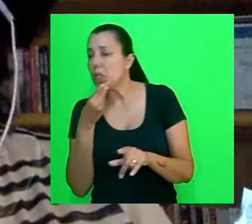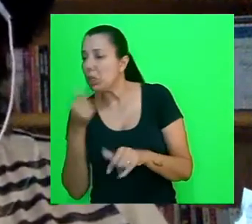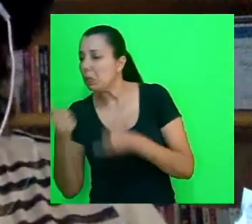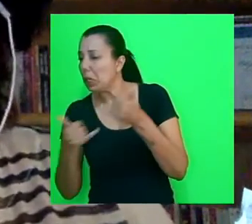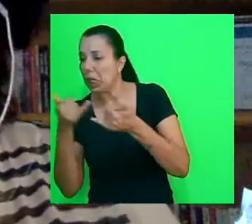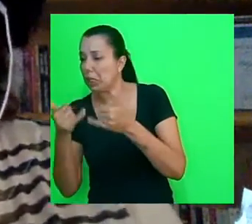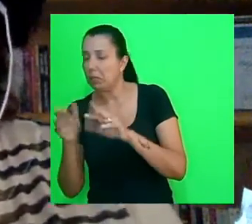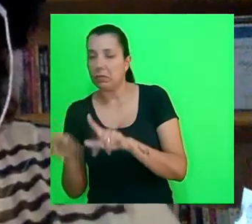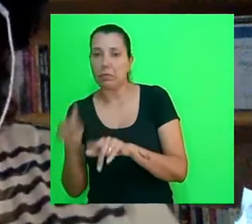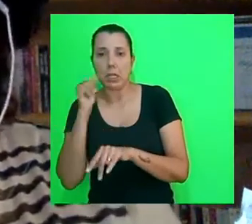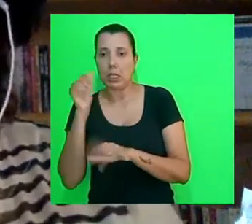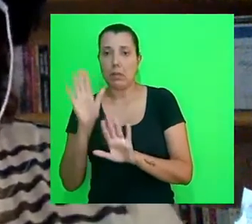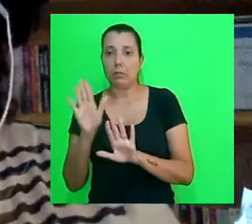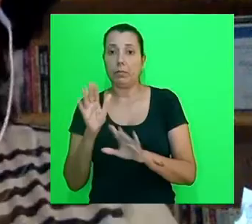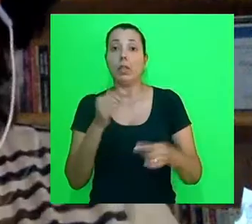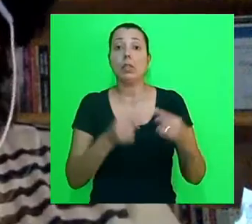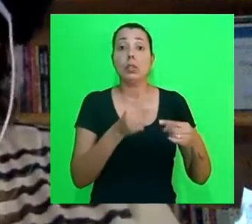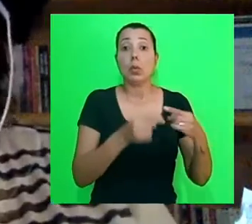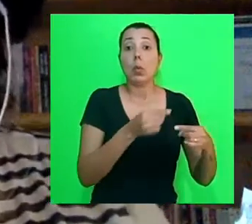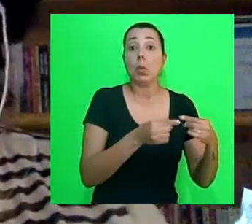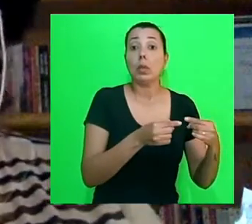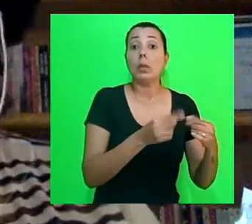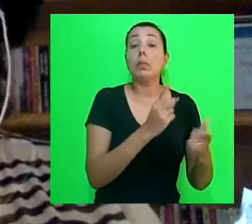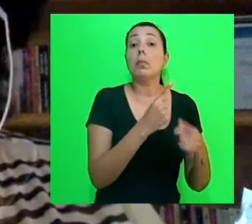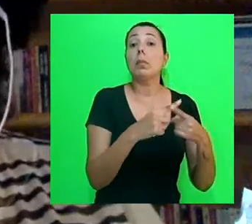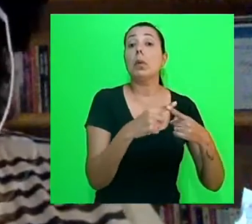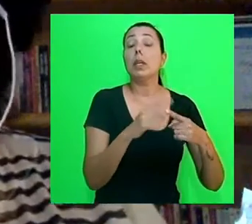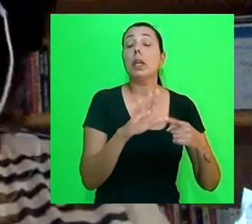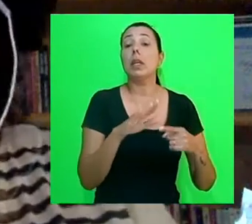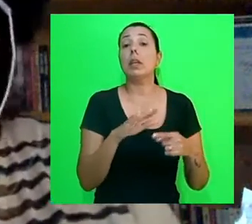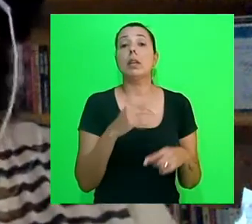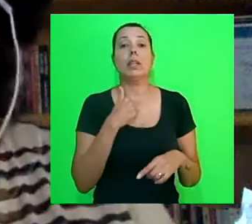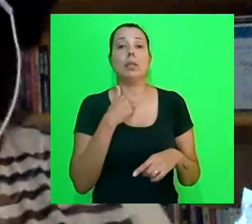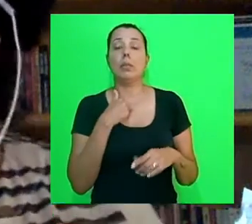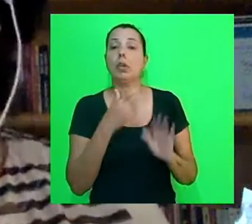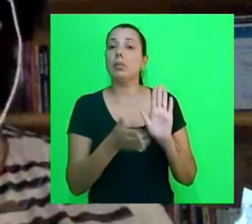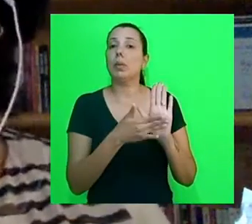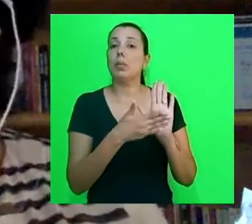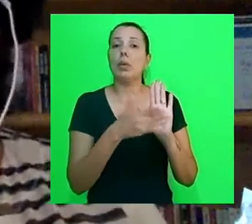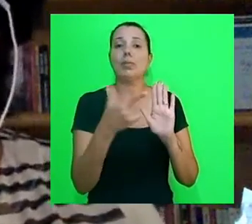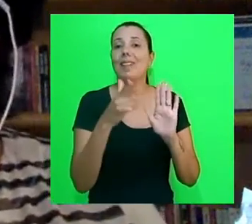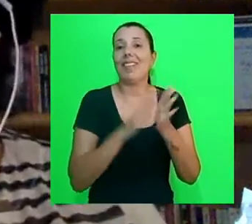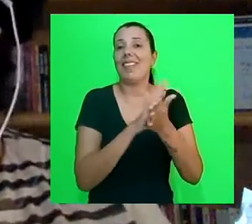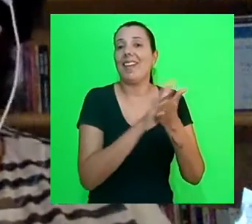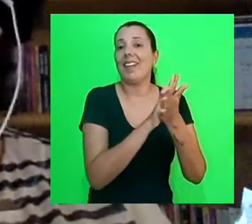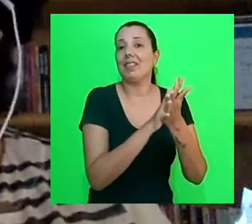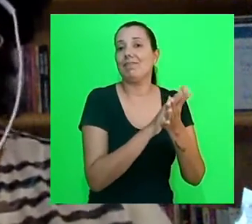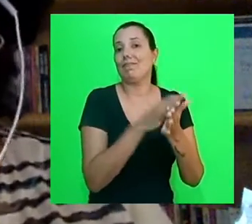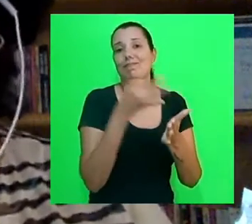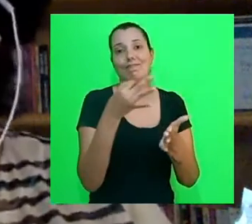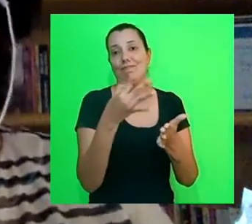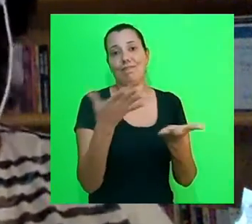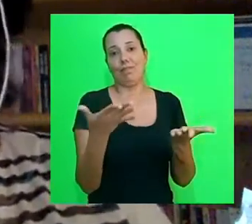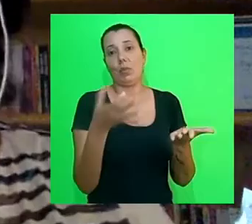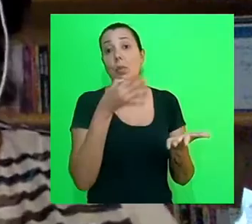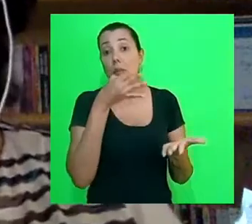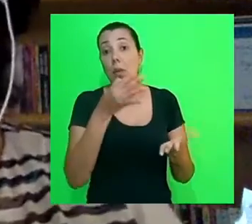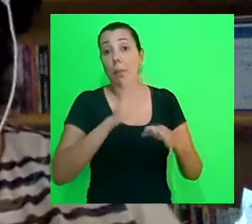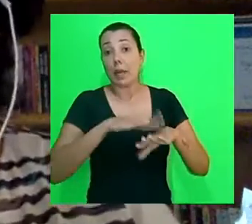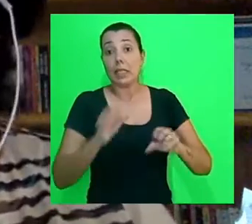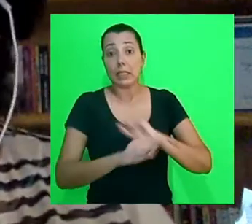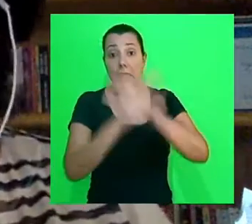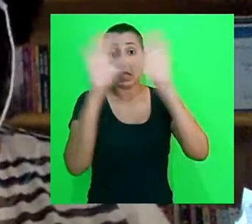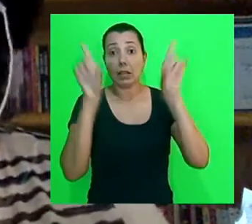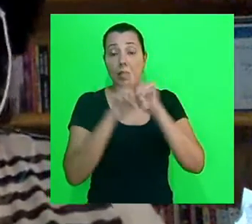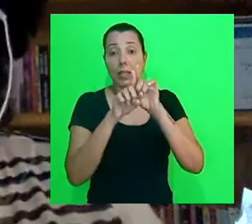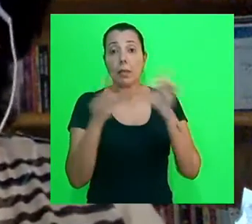movimento feminista e colocada na mesa para debate, ela é como se ela não existisse. Ela existia, mas ela não